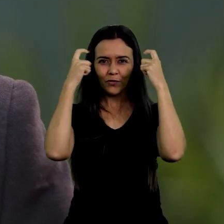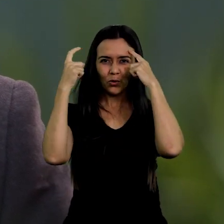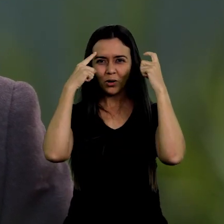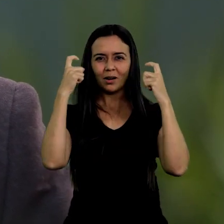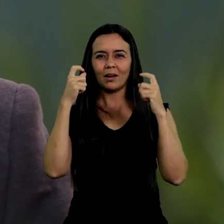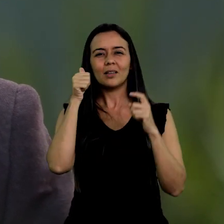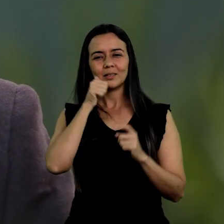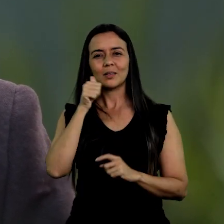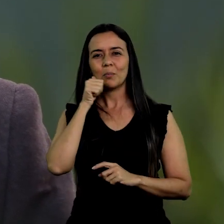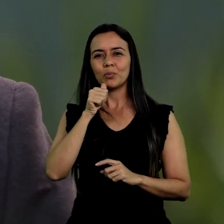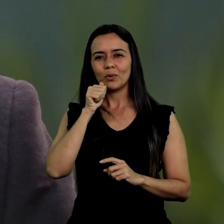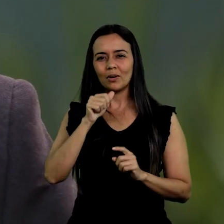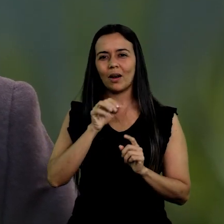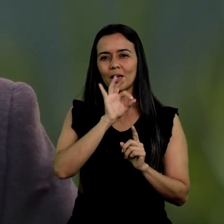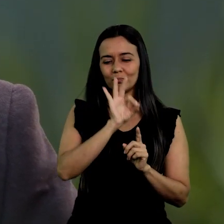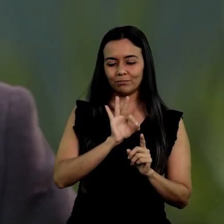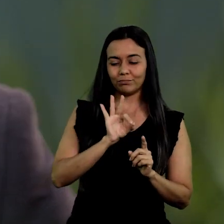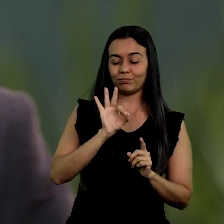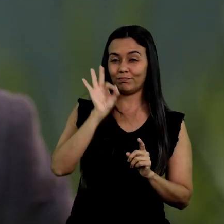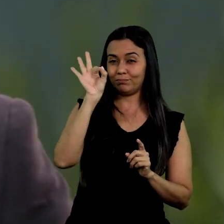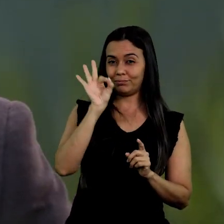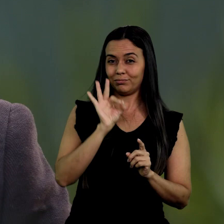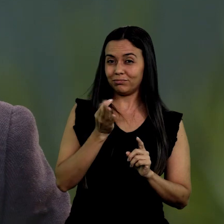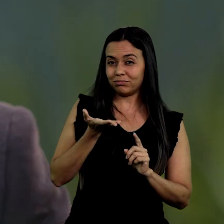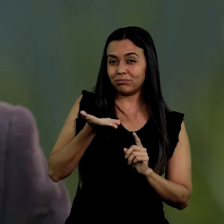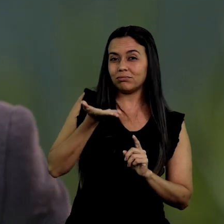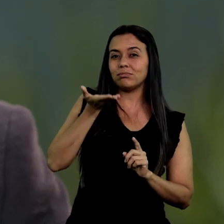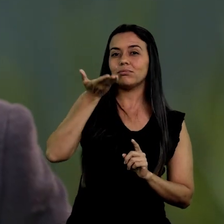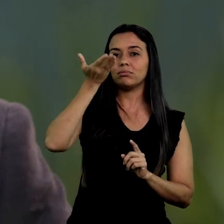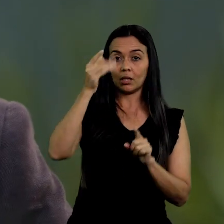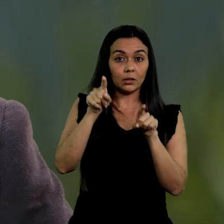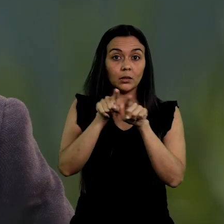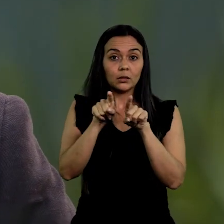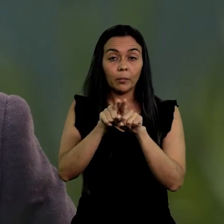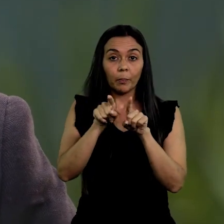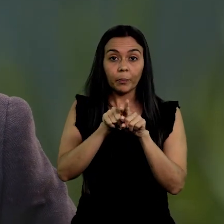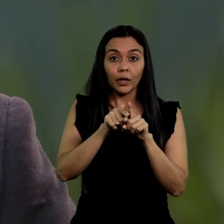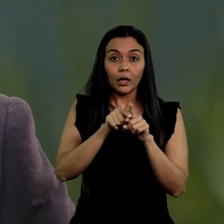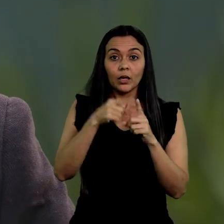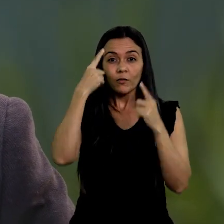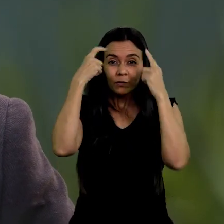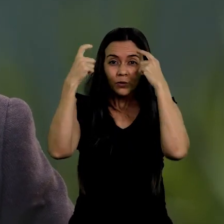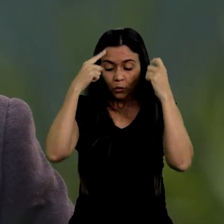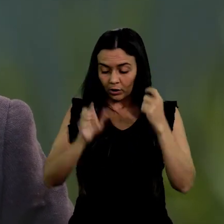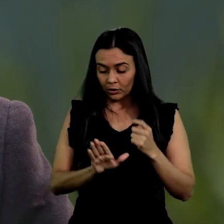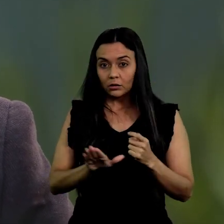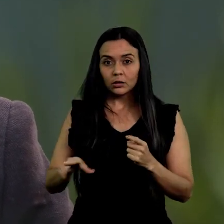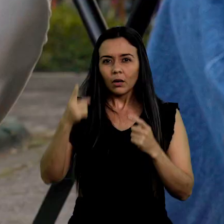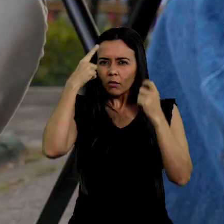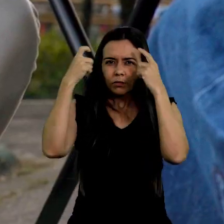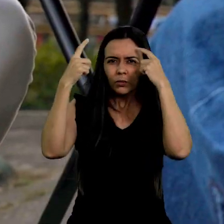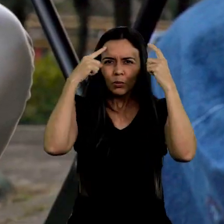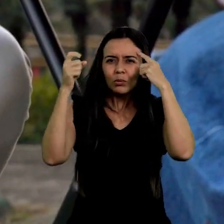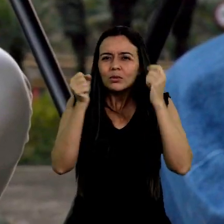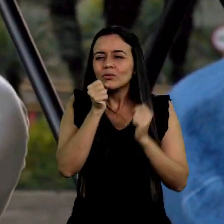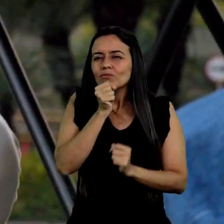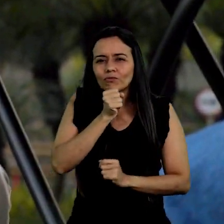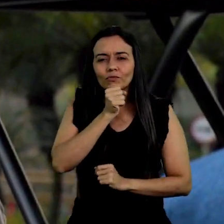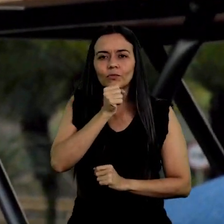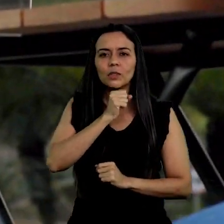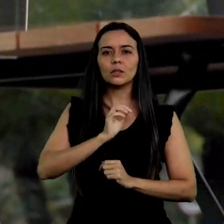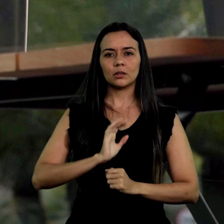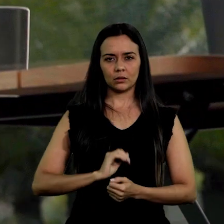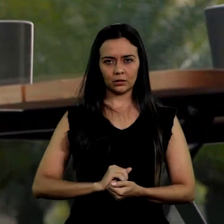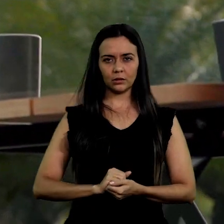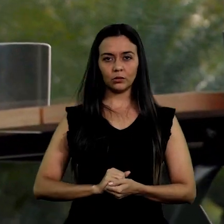de violência contra a mulher. 13% violência contra a criança, violência contra o idoso. Então, assim,